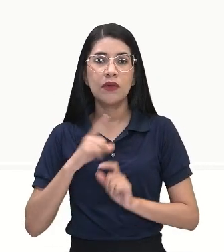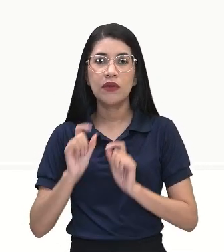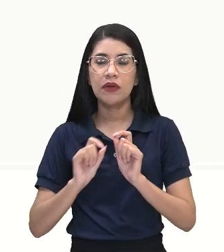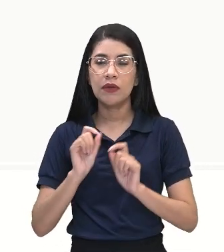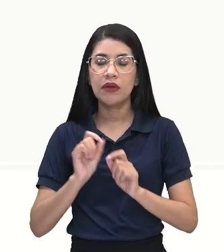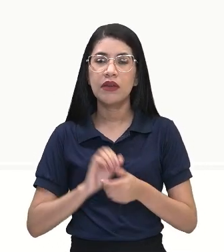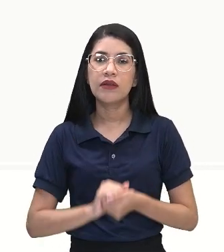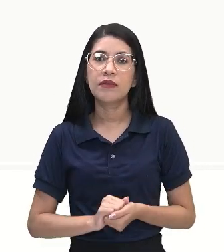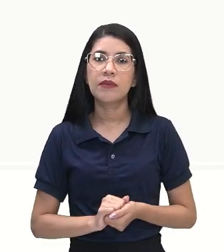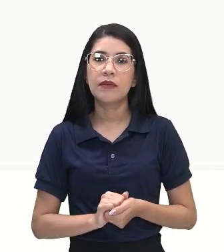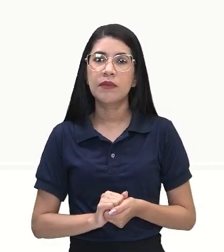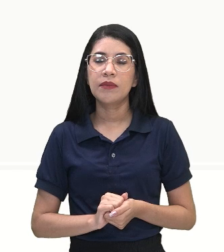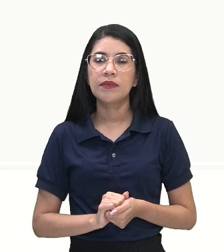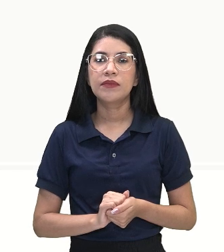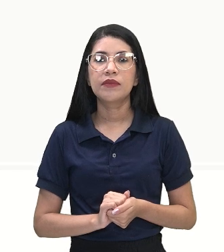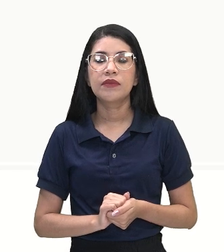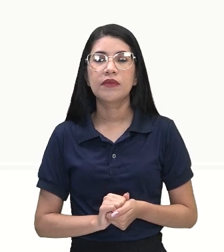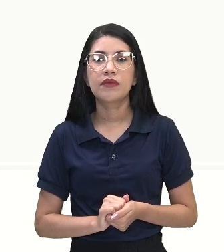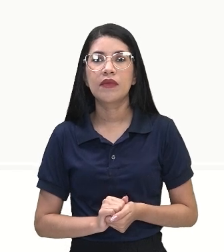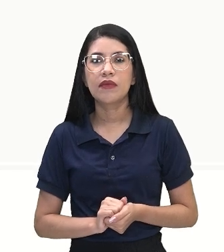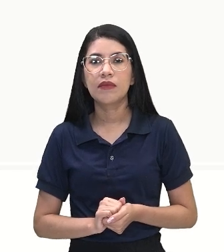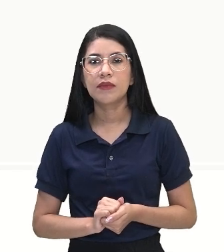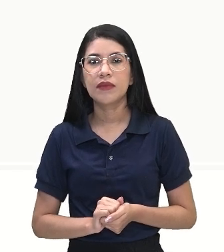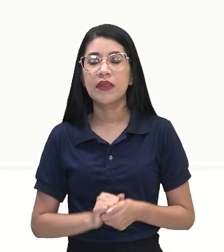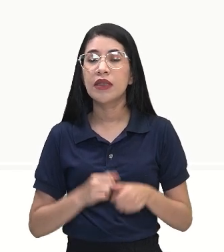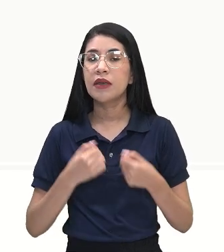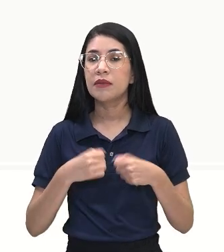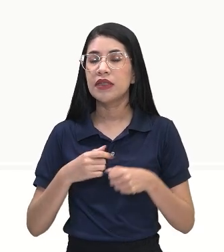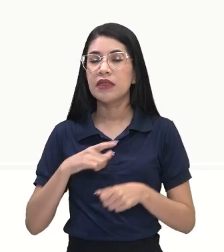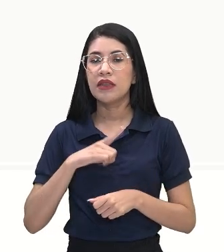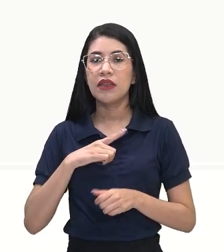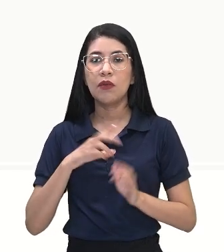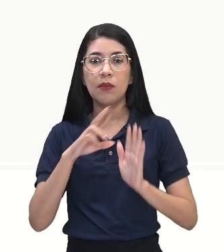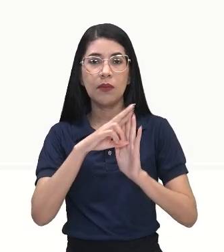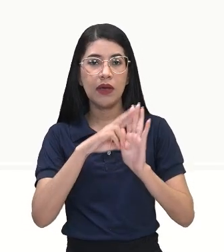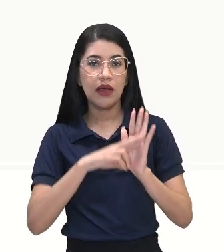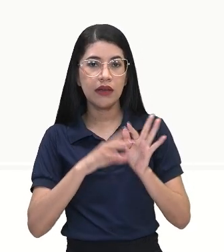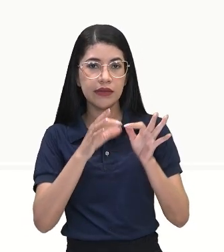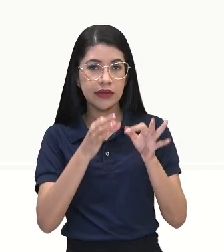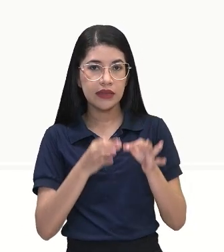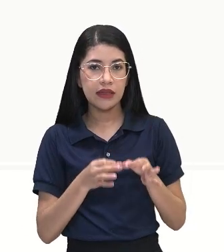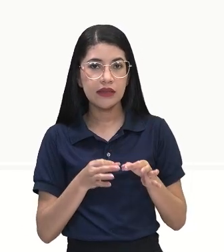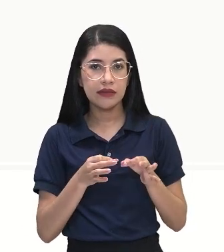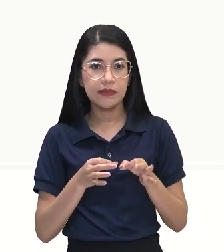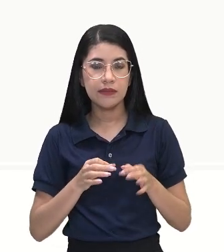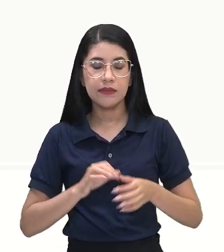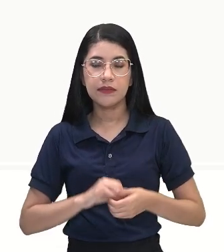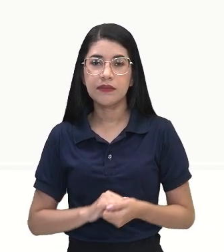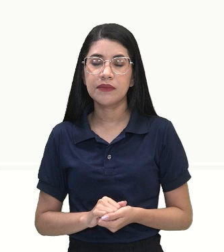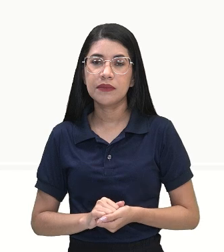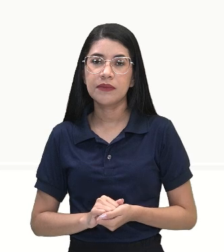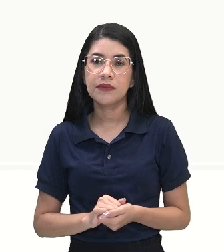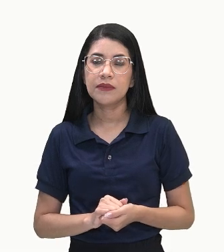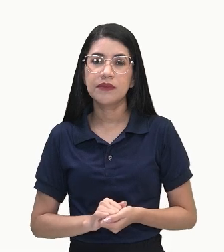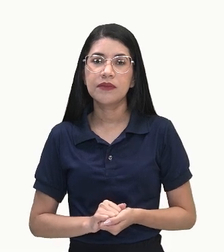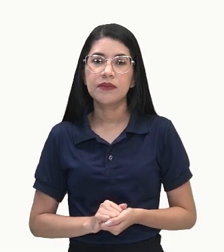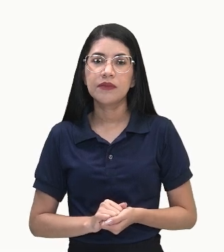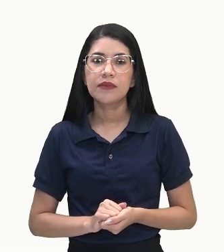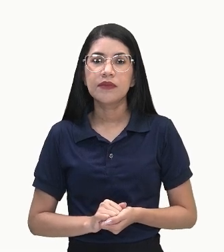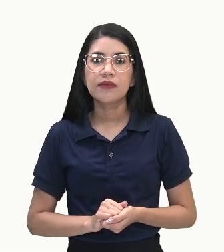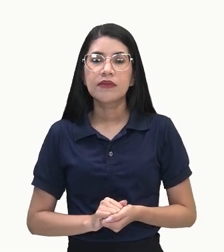para ser considerada uma sequência numérica, ela precisa ter um critério, tá bom? Bom,